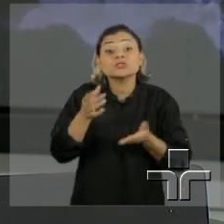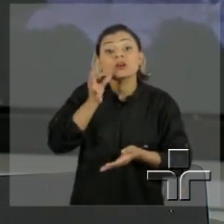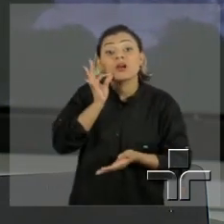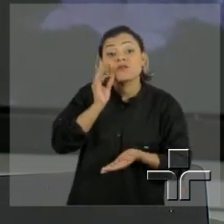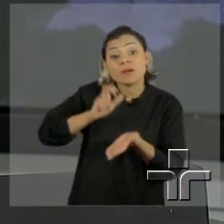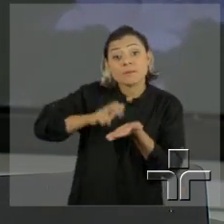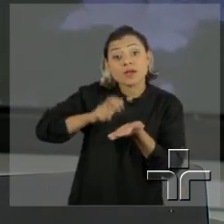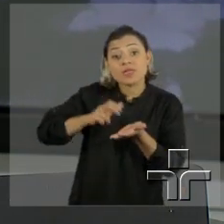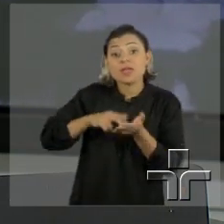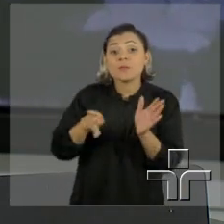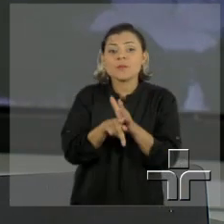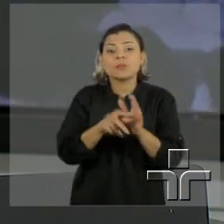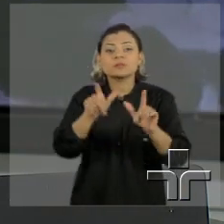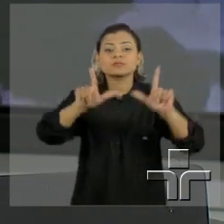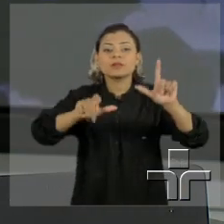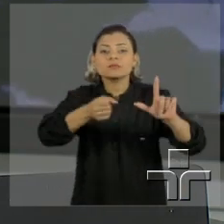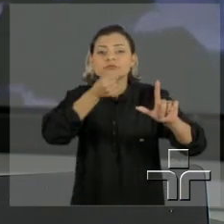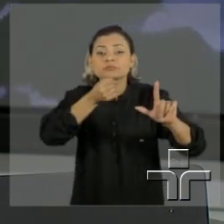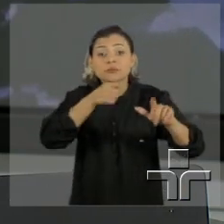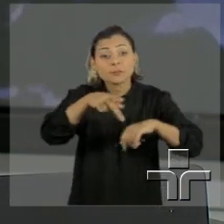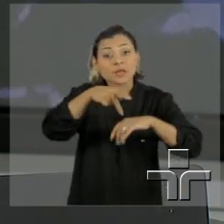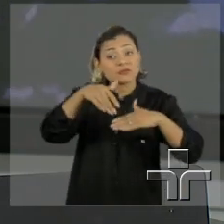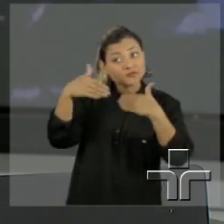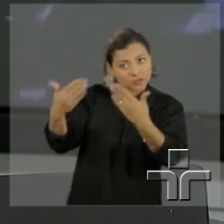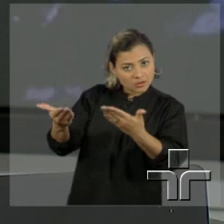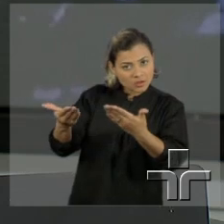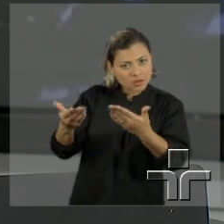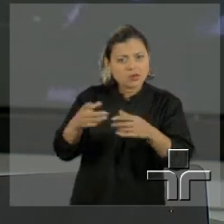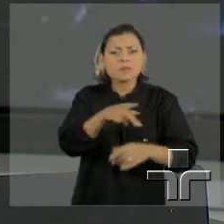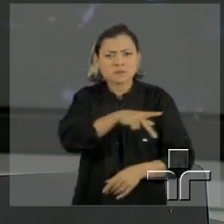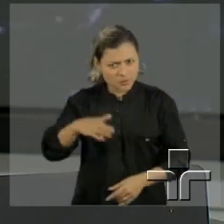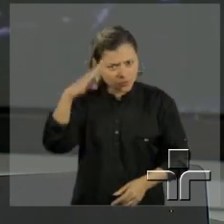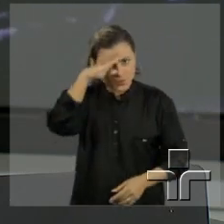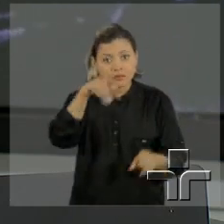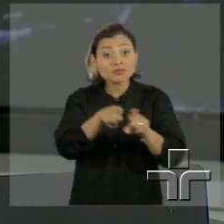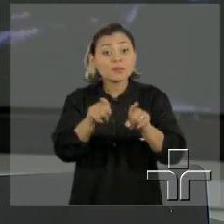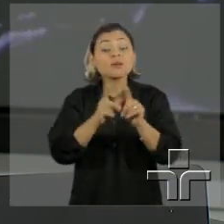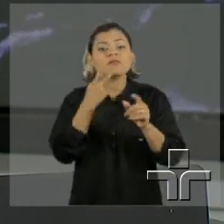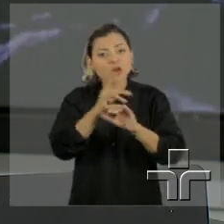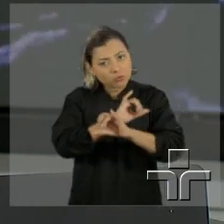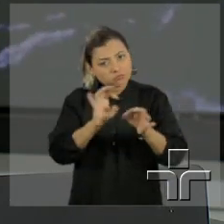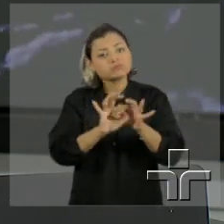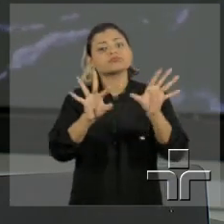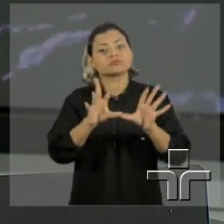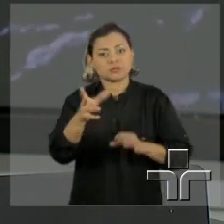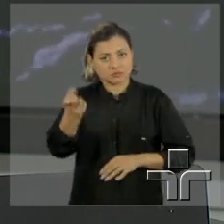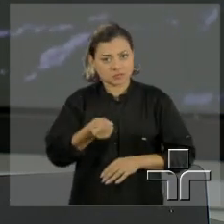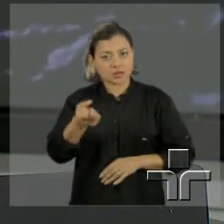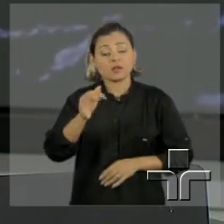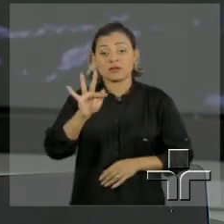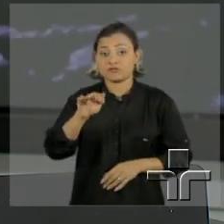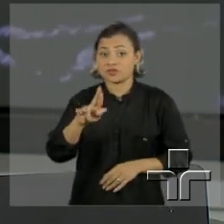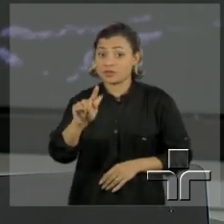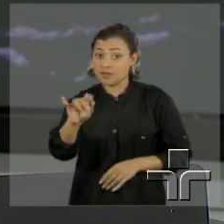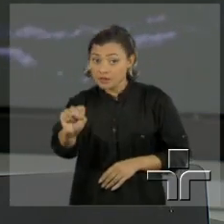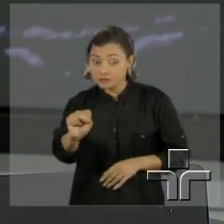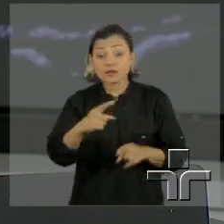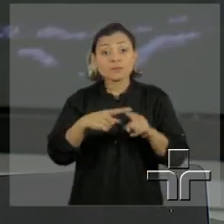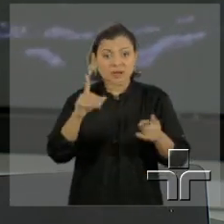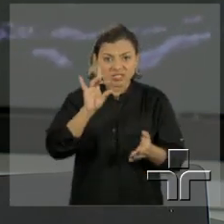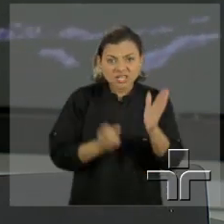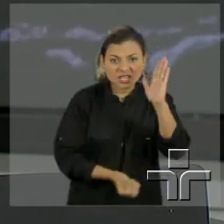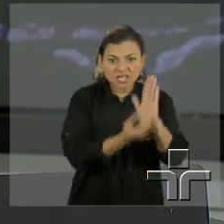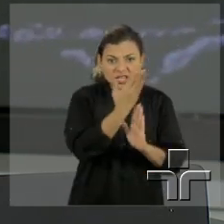jornalistas correspondentes de veículos estrangeiros. O presidente também confirmou os saques no Fundo de Garantia e negou que vá recriar a CPMF,